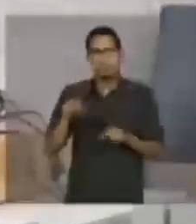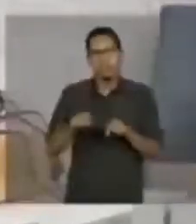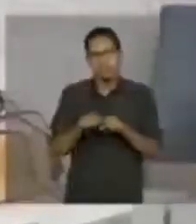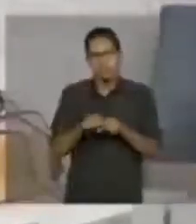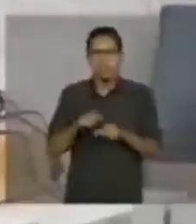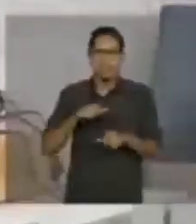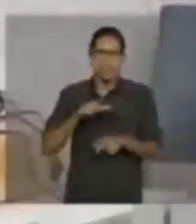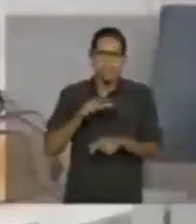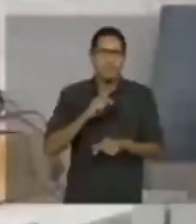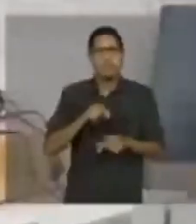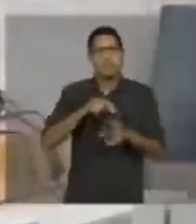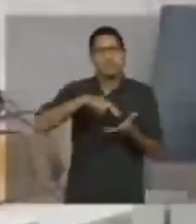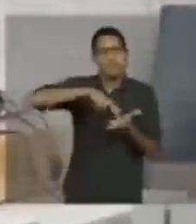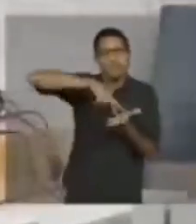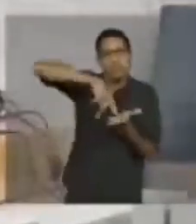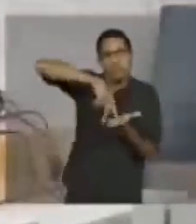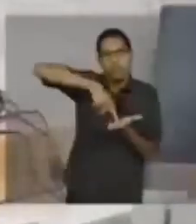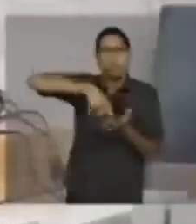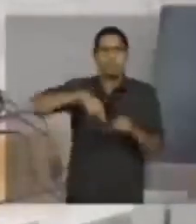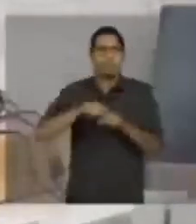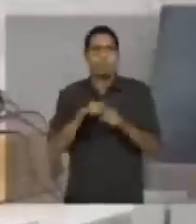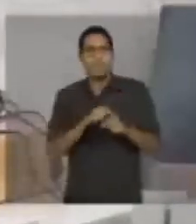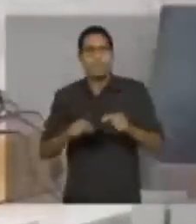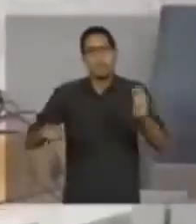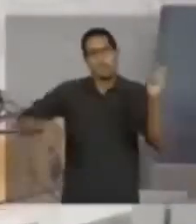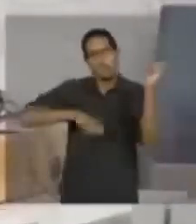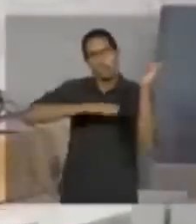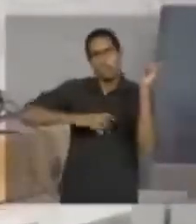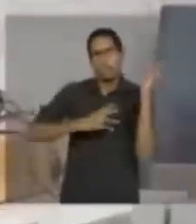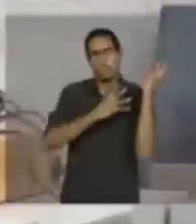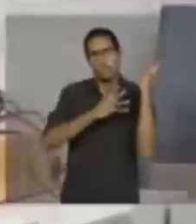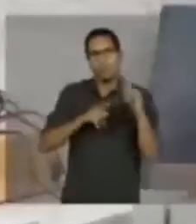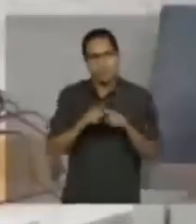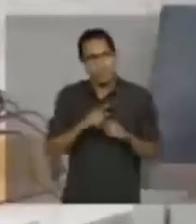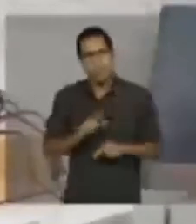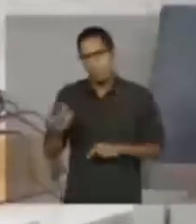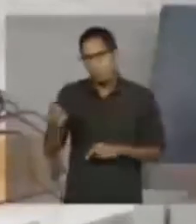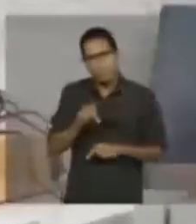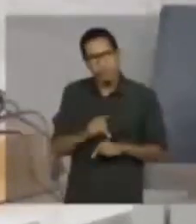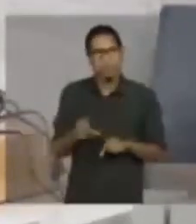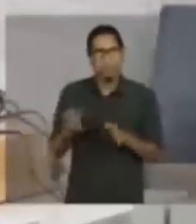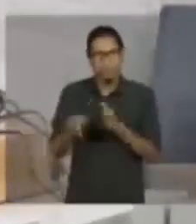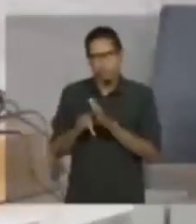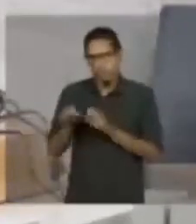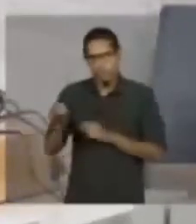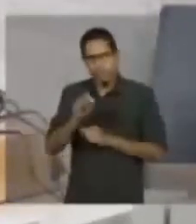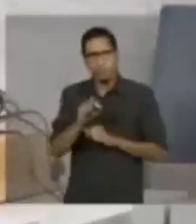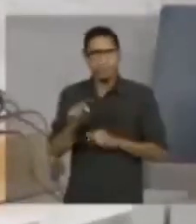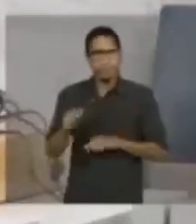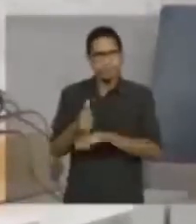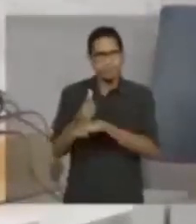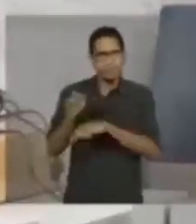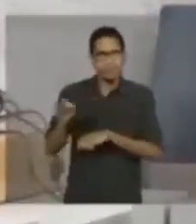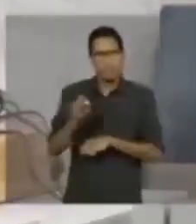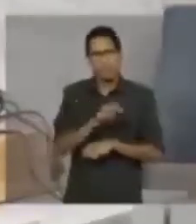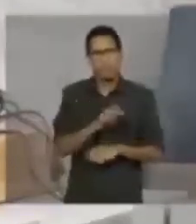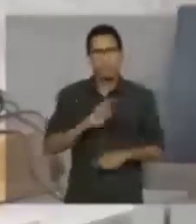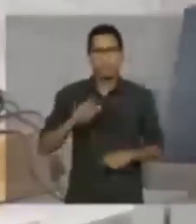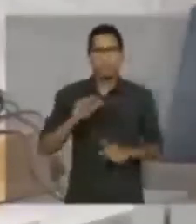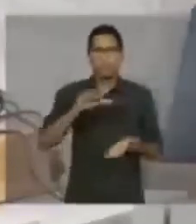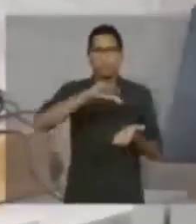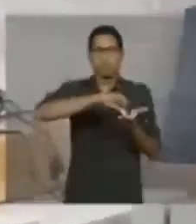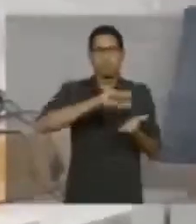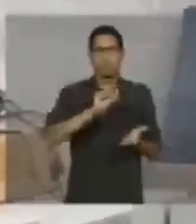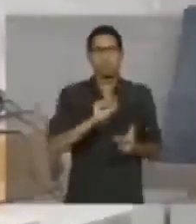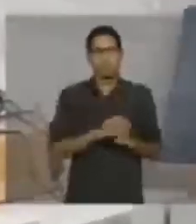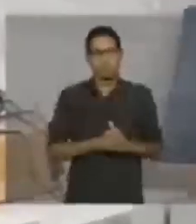baile permanente, com a orquestra, com professores das escolas artísticas, esses profissionais, eles não são do